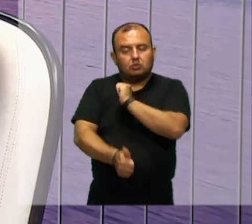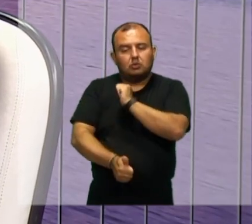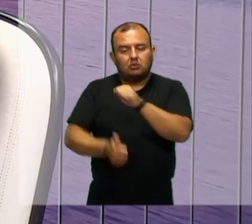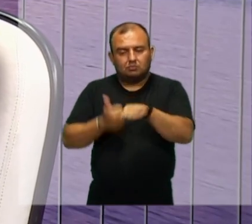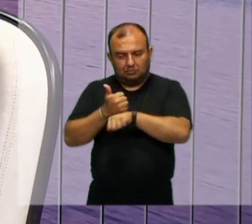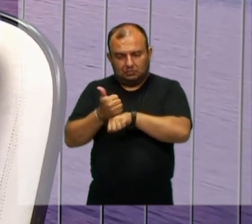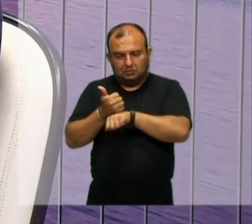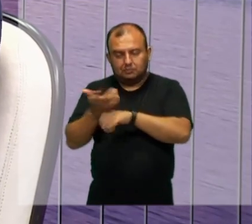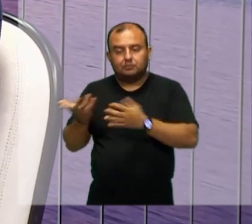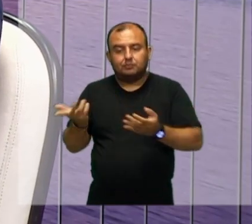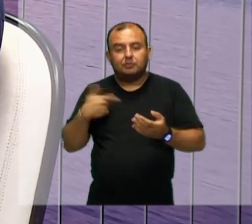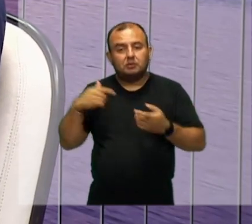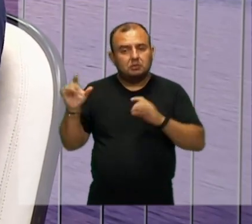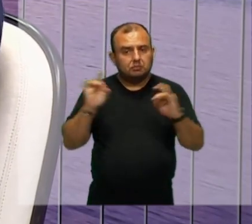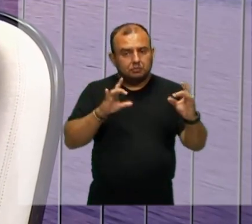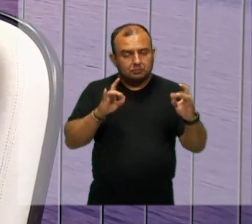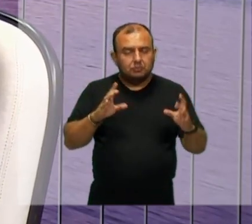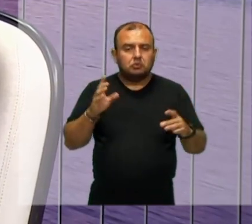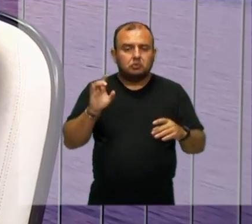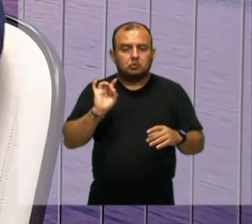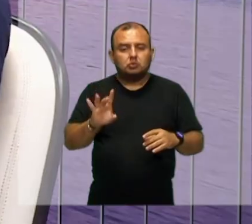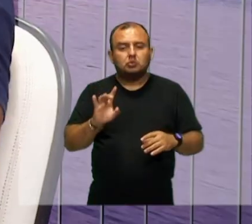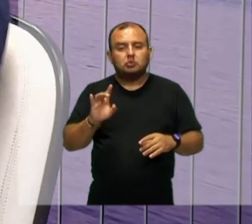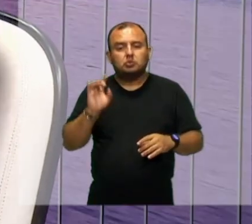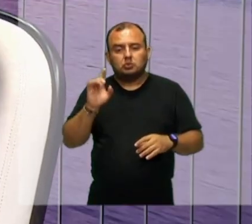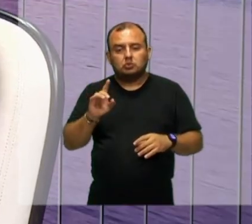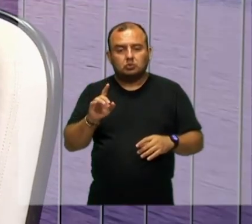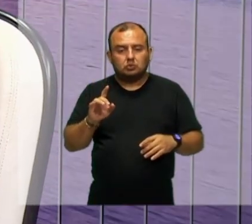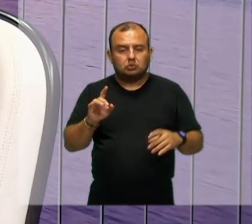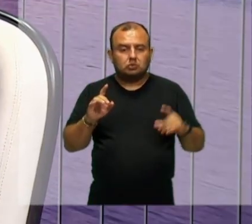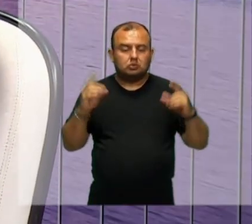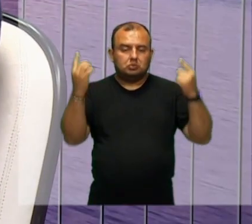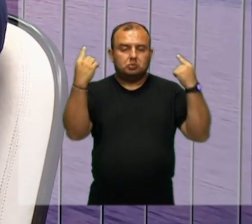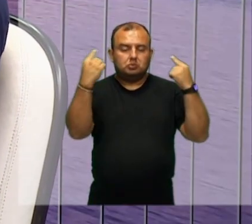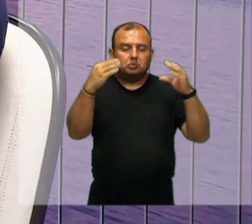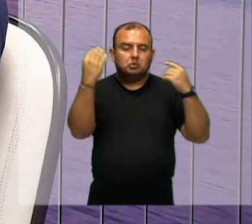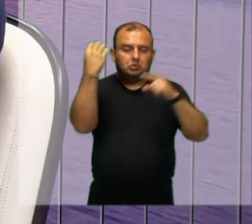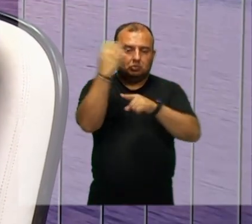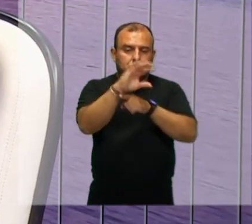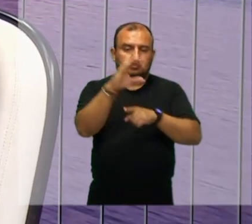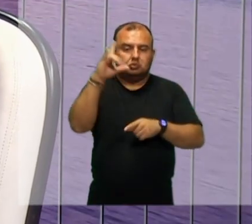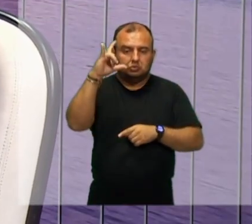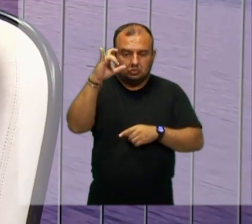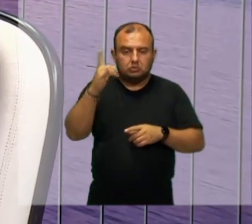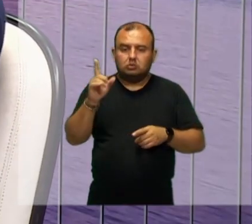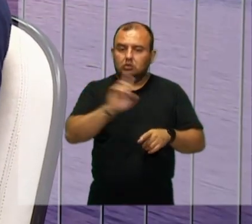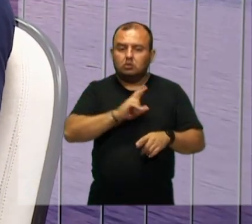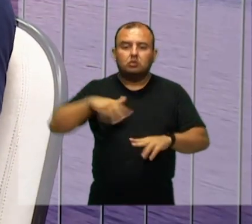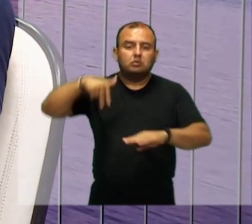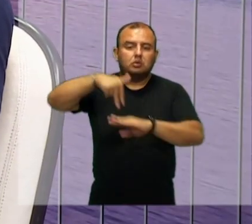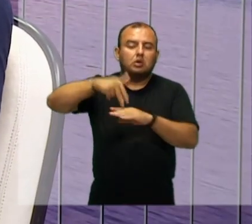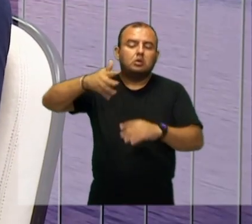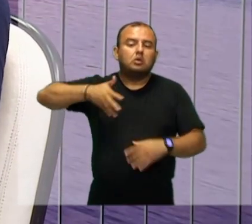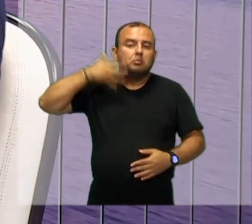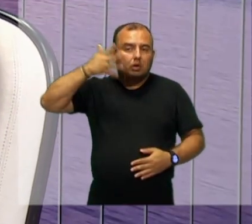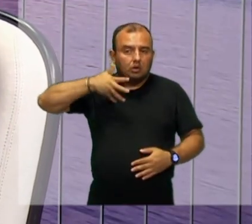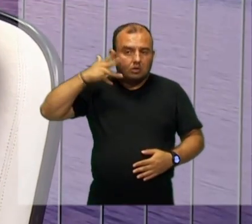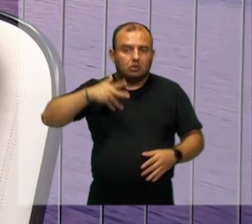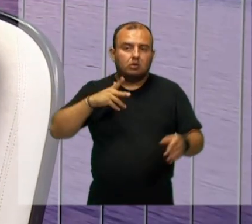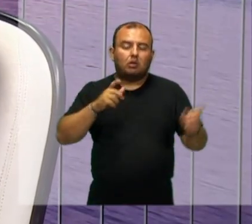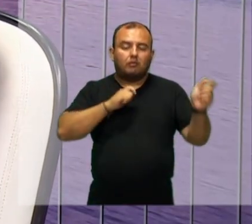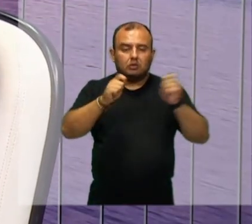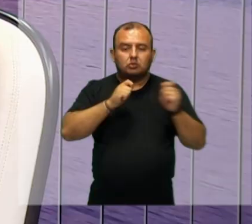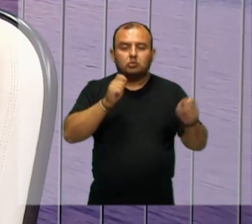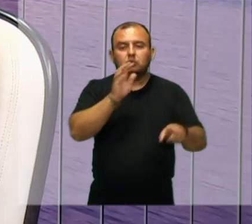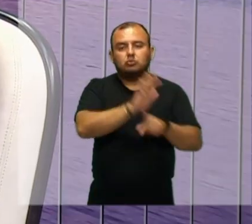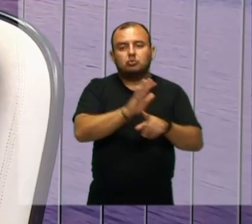E também a minha devolutiva, ela não acontece só lá no postzinho no Instagram ou etc. Eu faço palestras, eu faço assessoria,